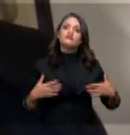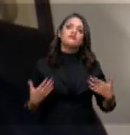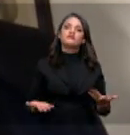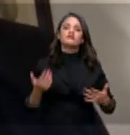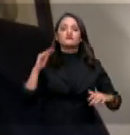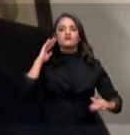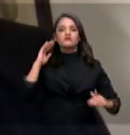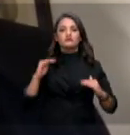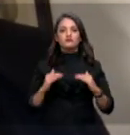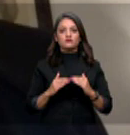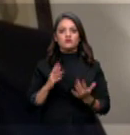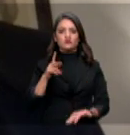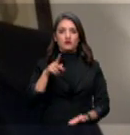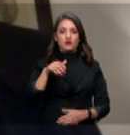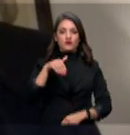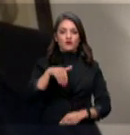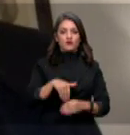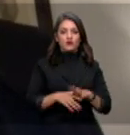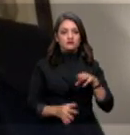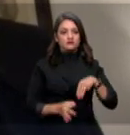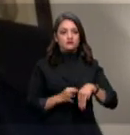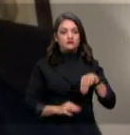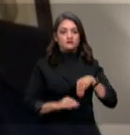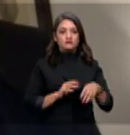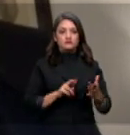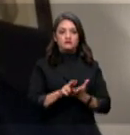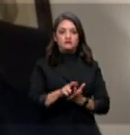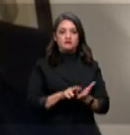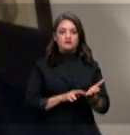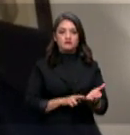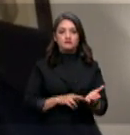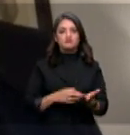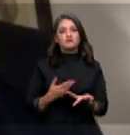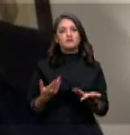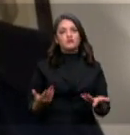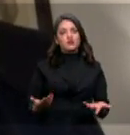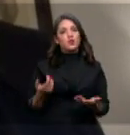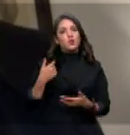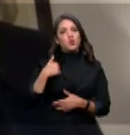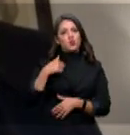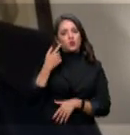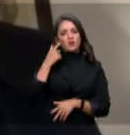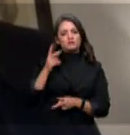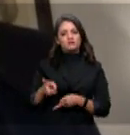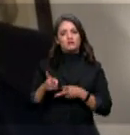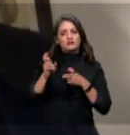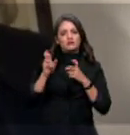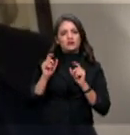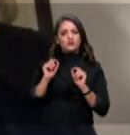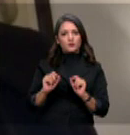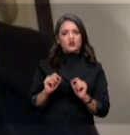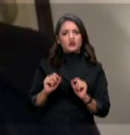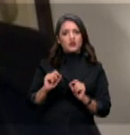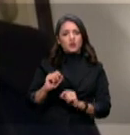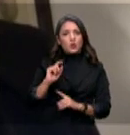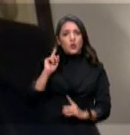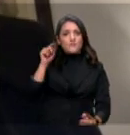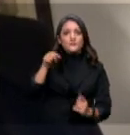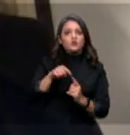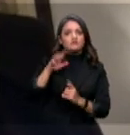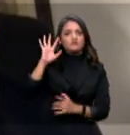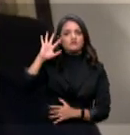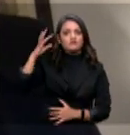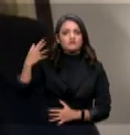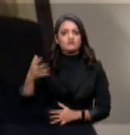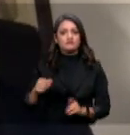ao voto do eminente relator, penso ser aplicável ao caso a razão de decidir,